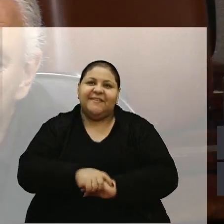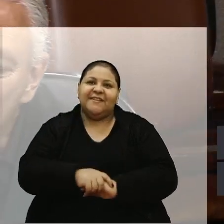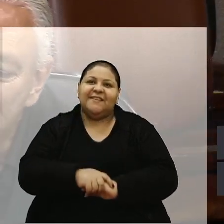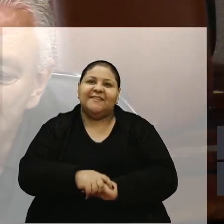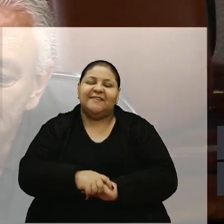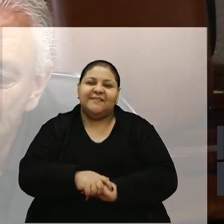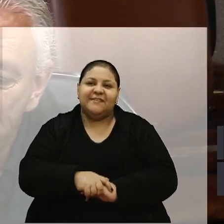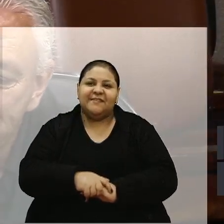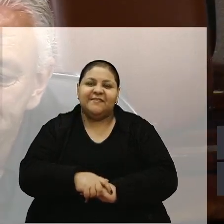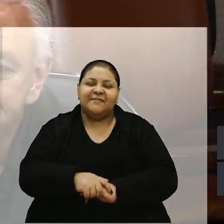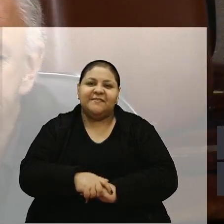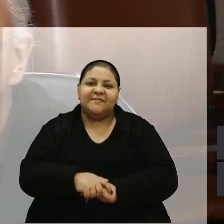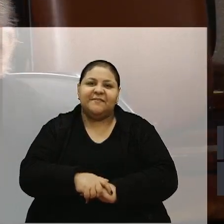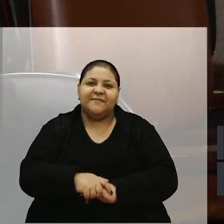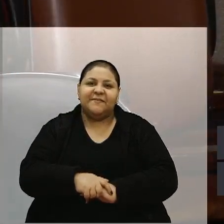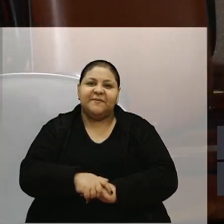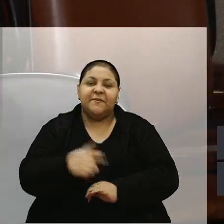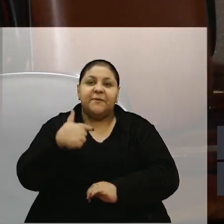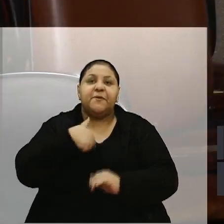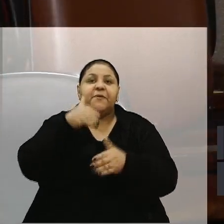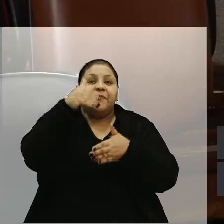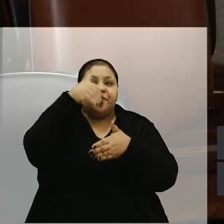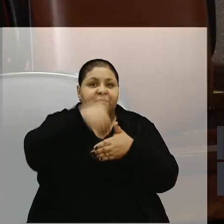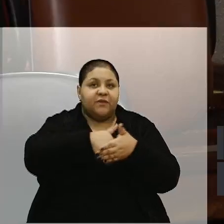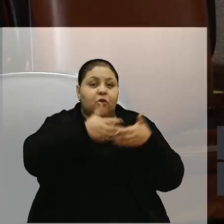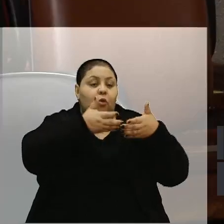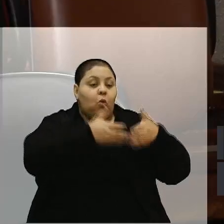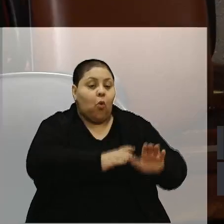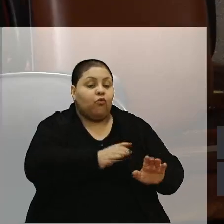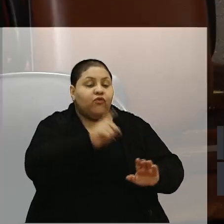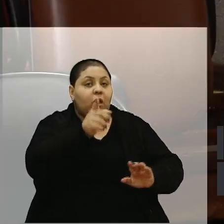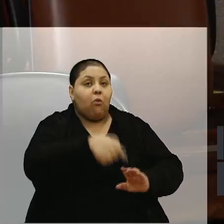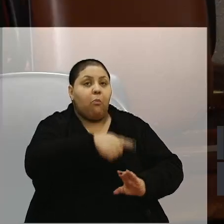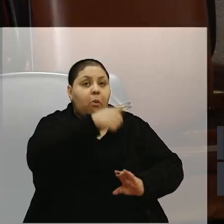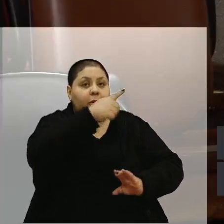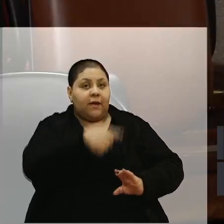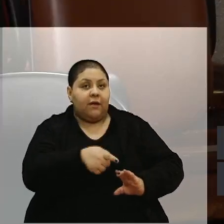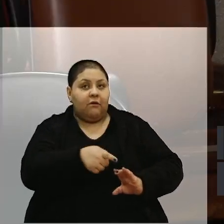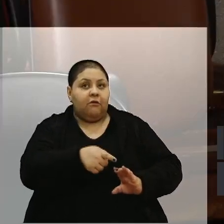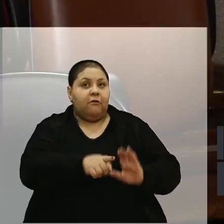Então, eu voto contra o veto, vereador